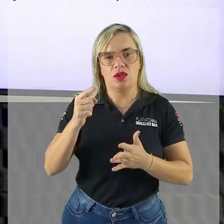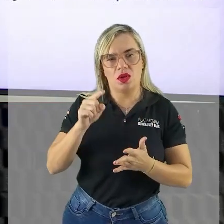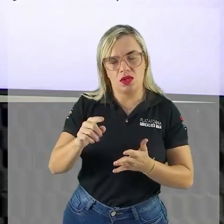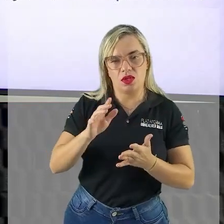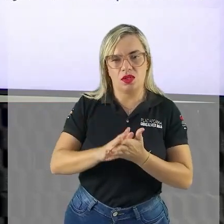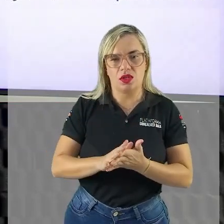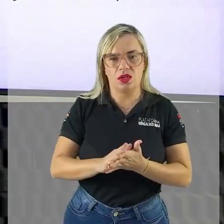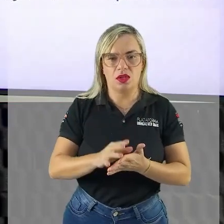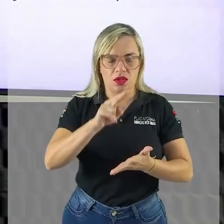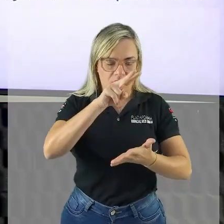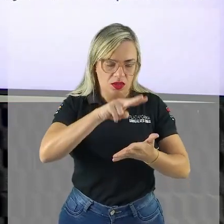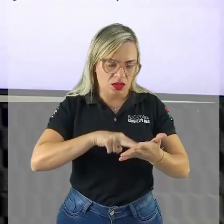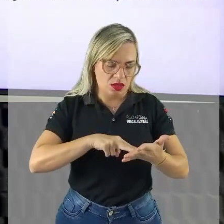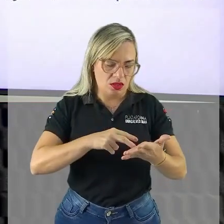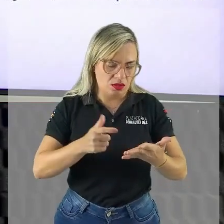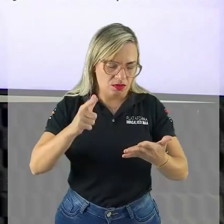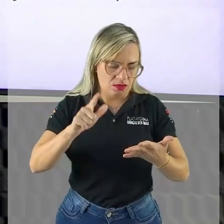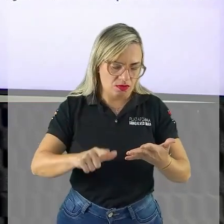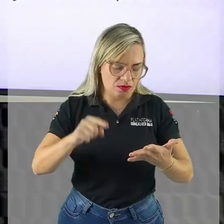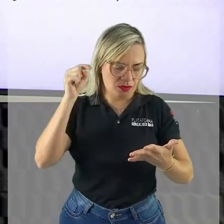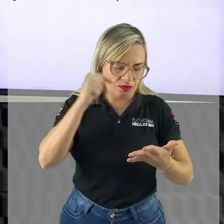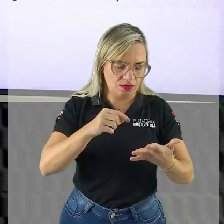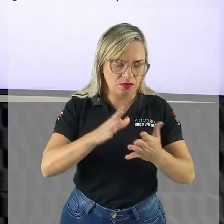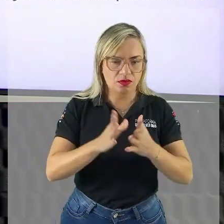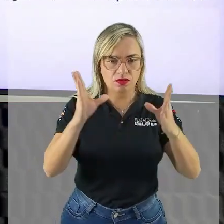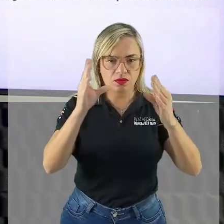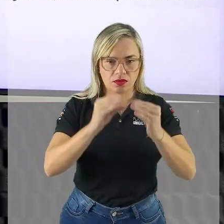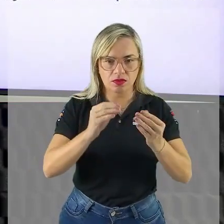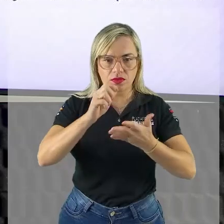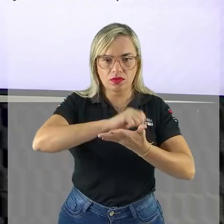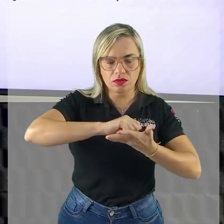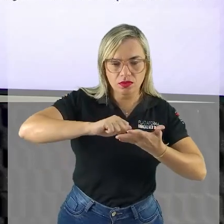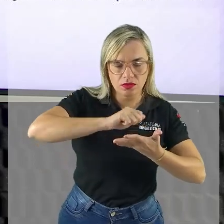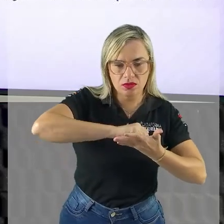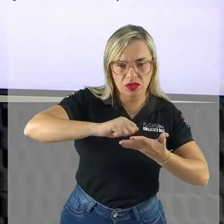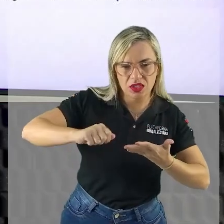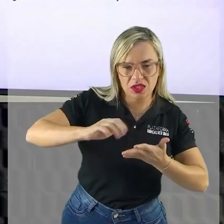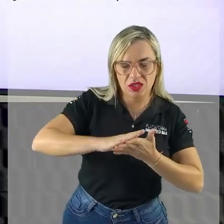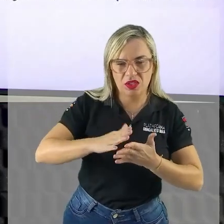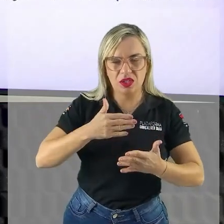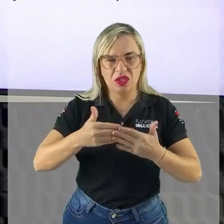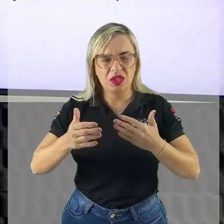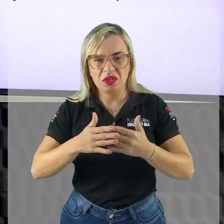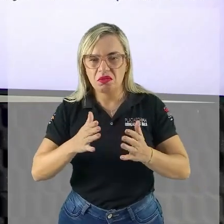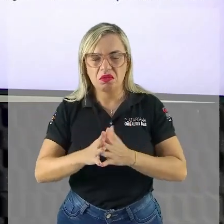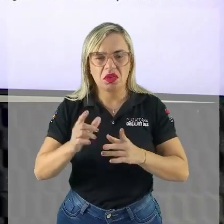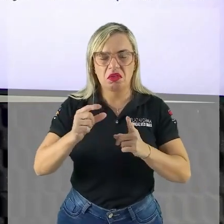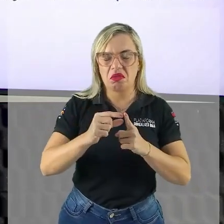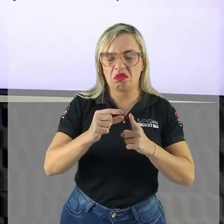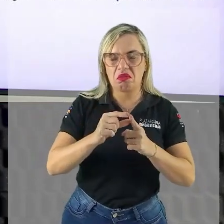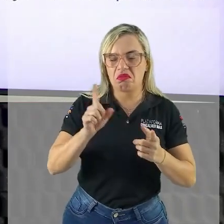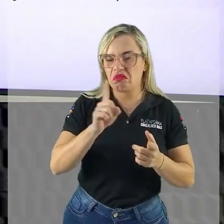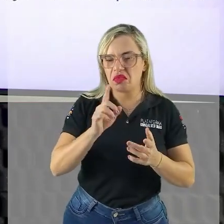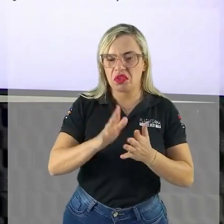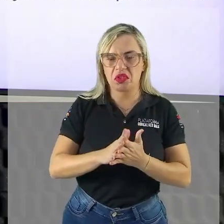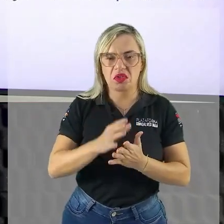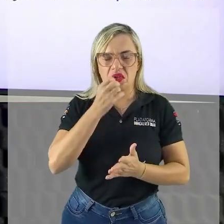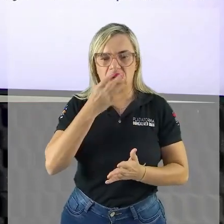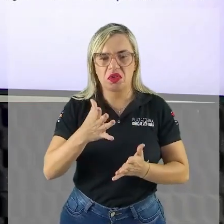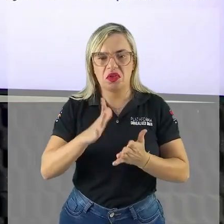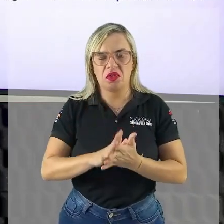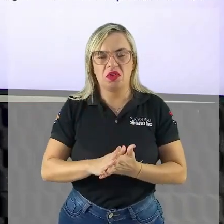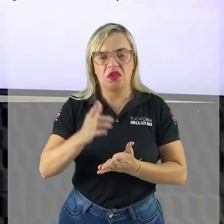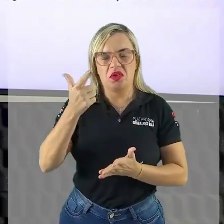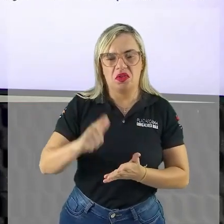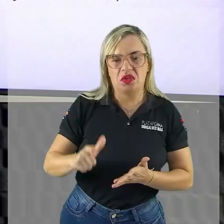o seu rascunho, faça a releitura e observe aquilo que é supérfluo. Ah, isso aqui não acrescenta muita coisa, eu fui